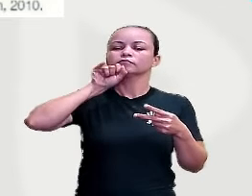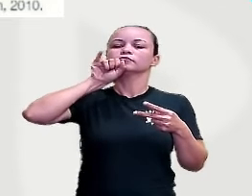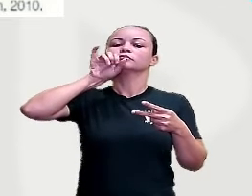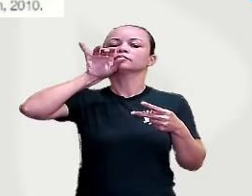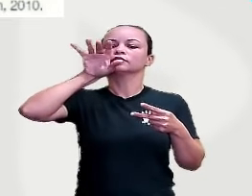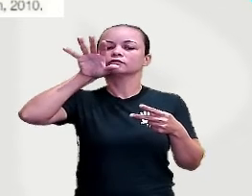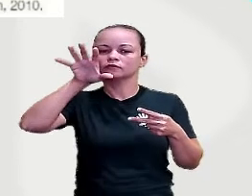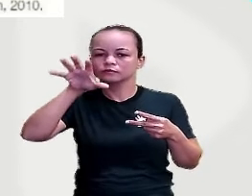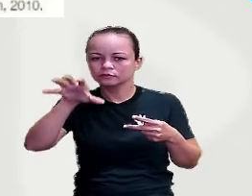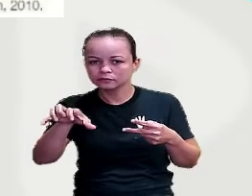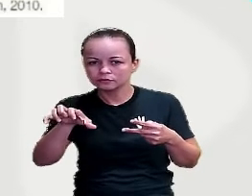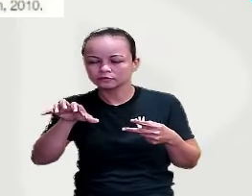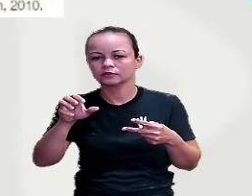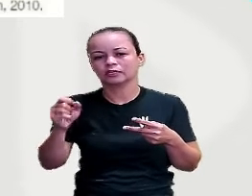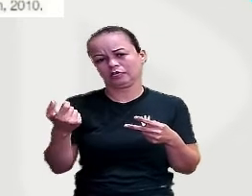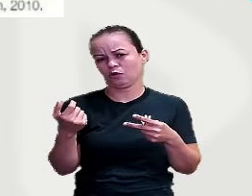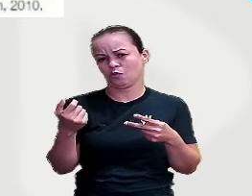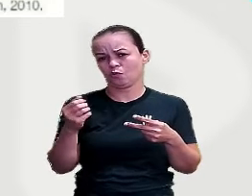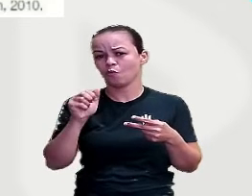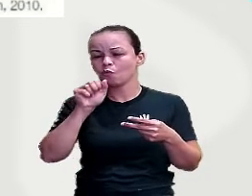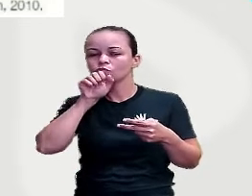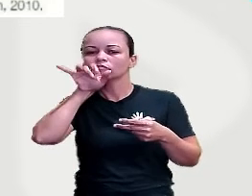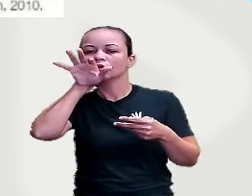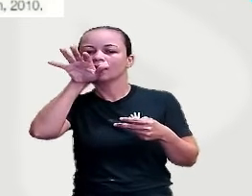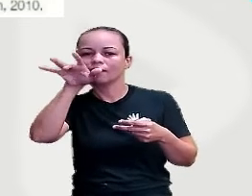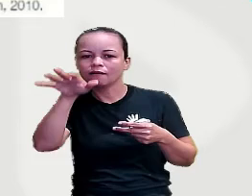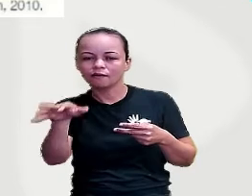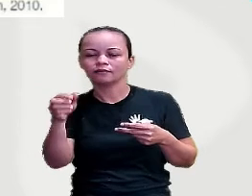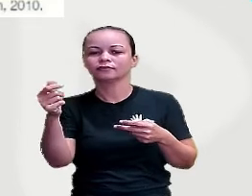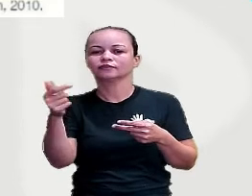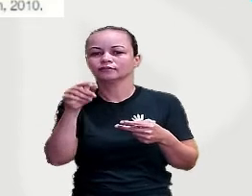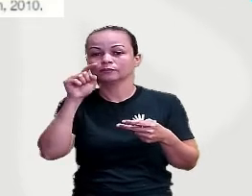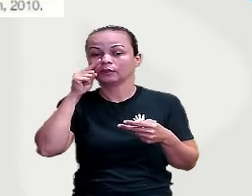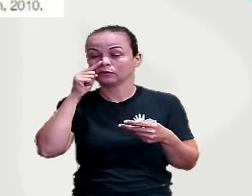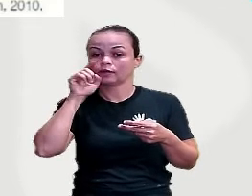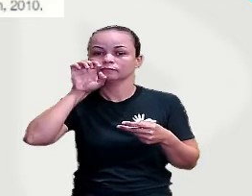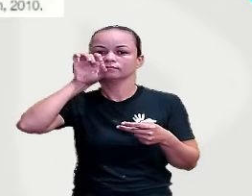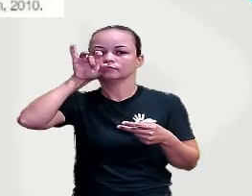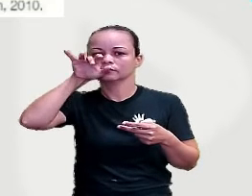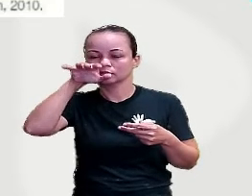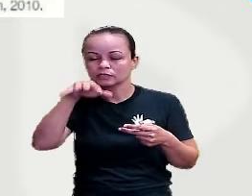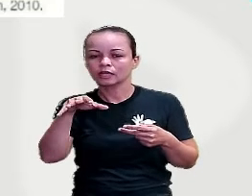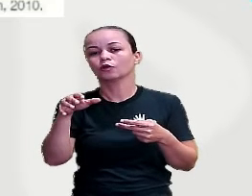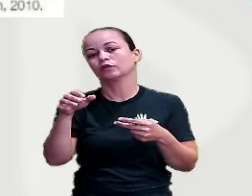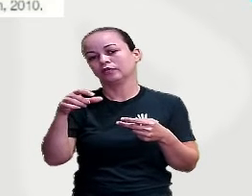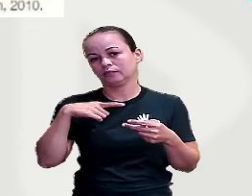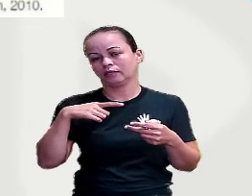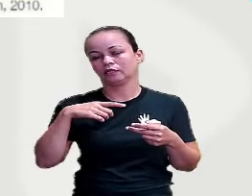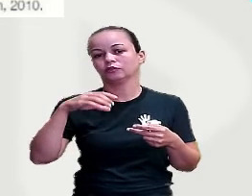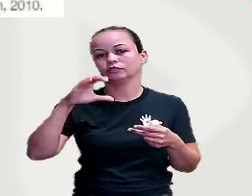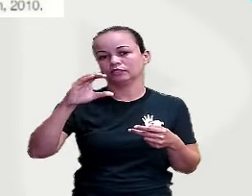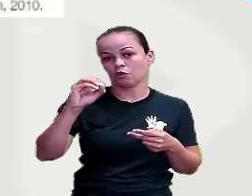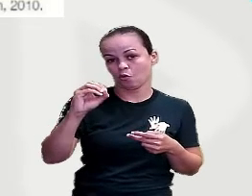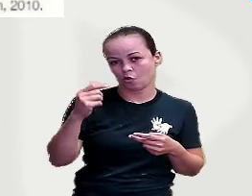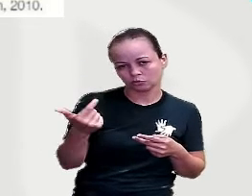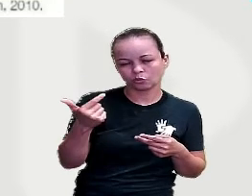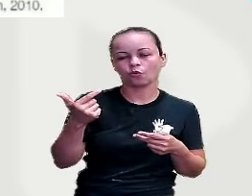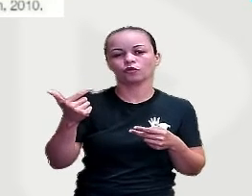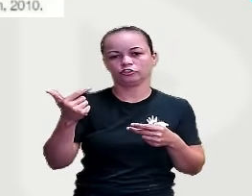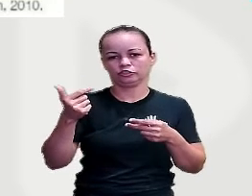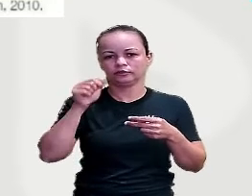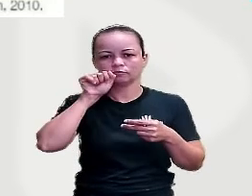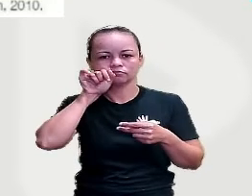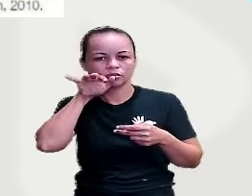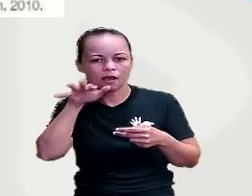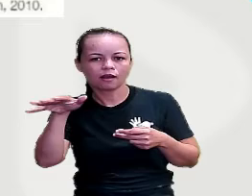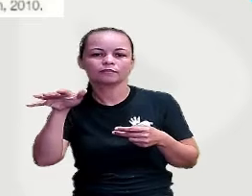fora aquele ar que já não tem mais oxigênio, que tem o que eu chamei para vocês de gás carbônico, né? Que vai ser eliminado,